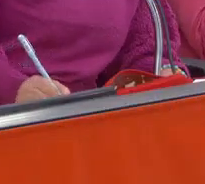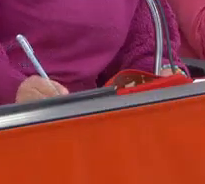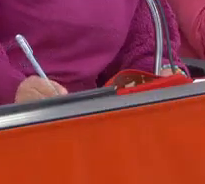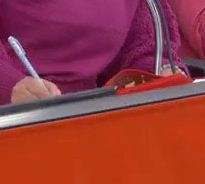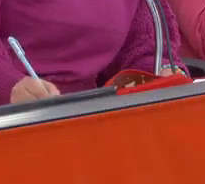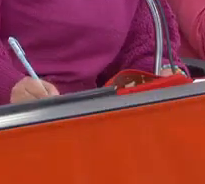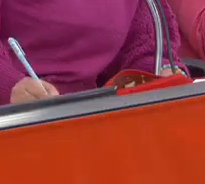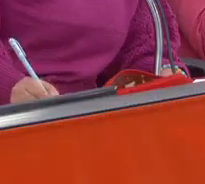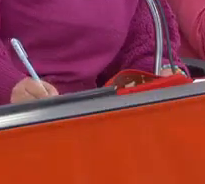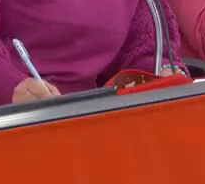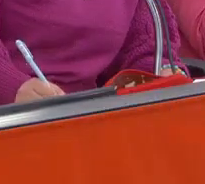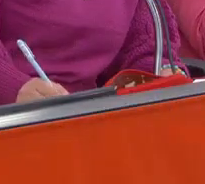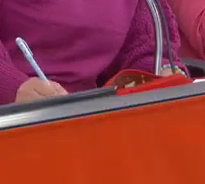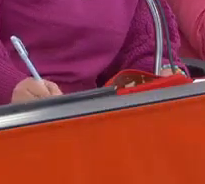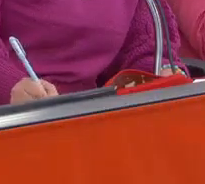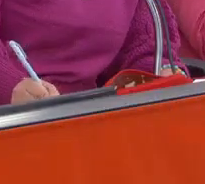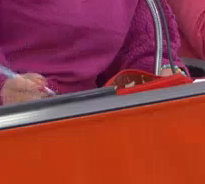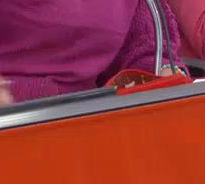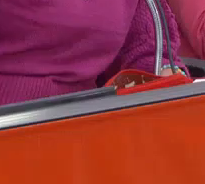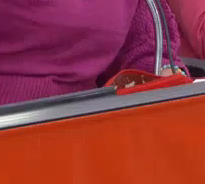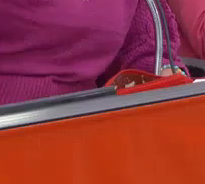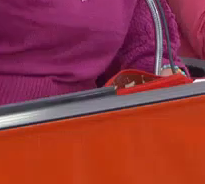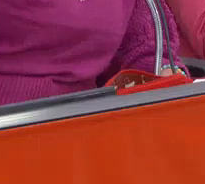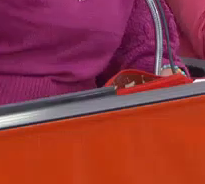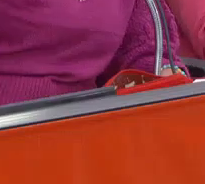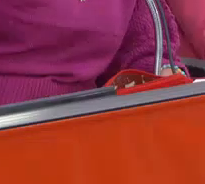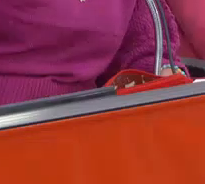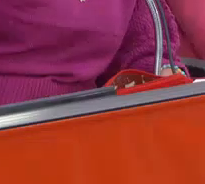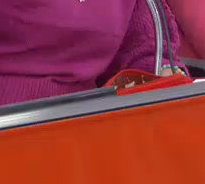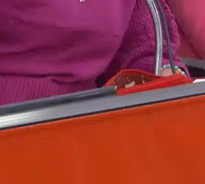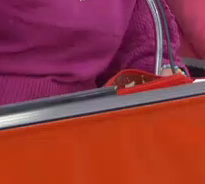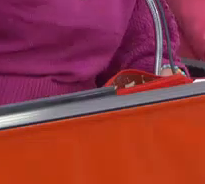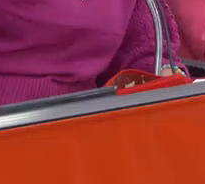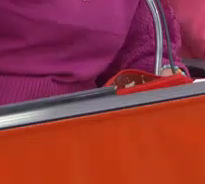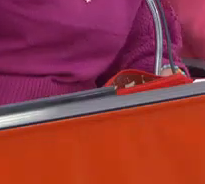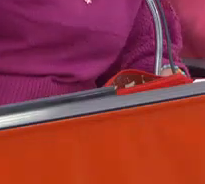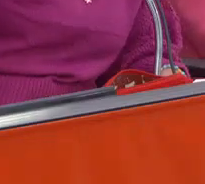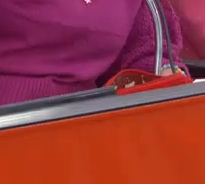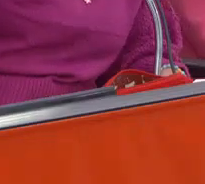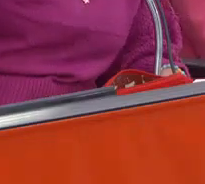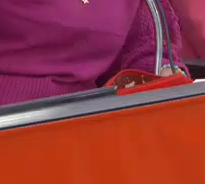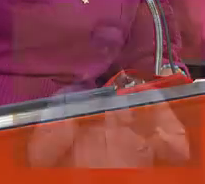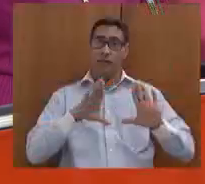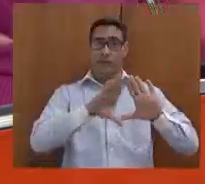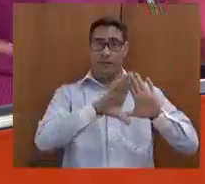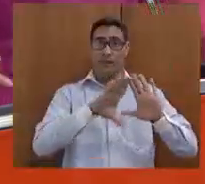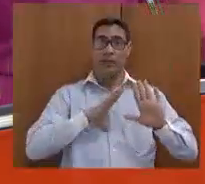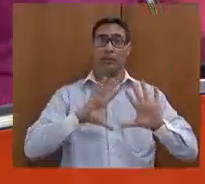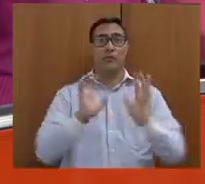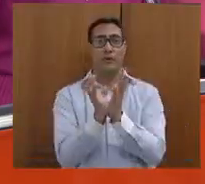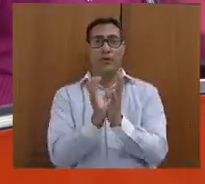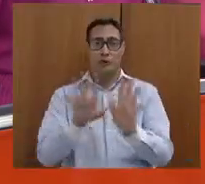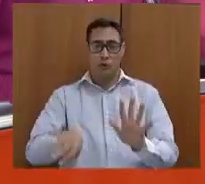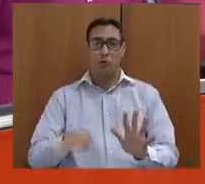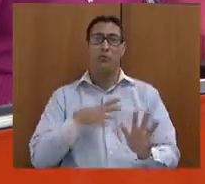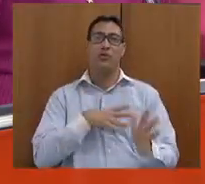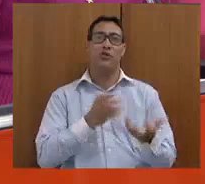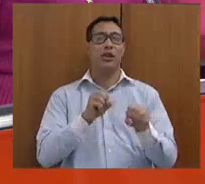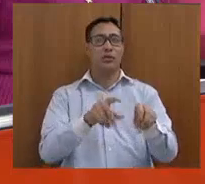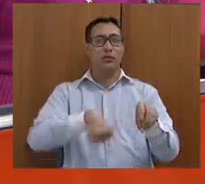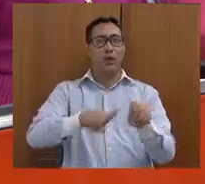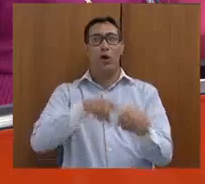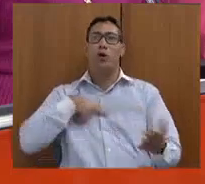houve já publicamente numa das audiências que nós já fizemos na casa aqui na com de educação compromisso público